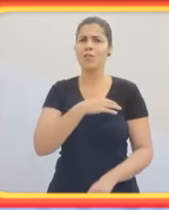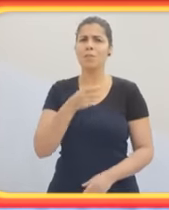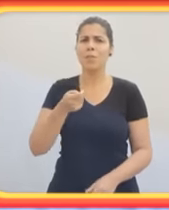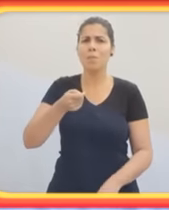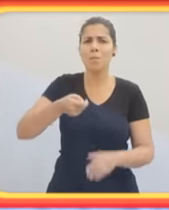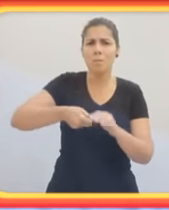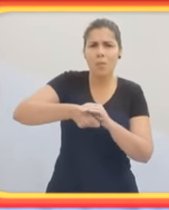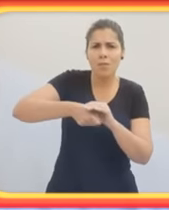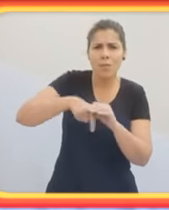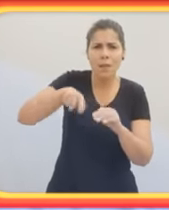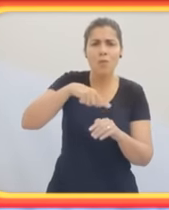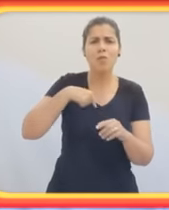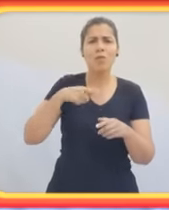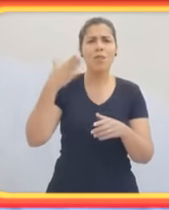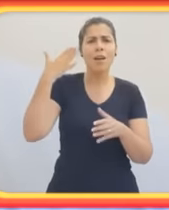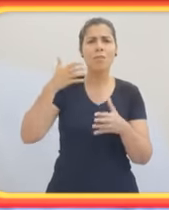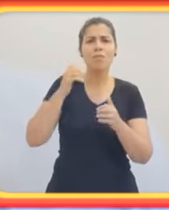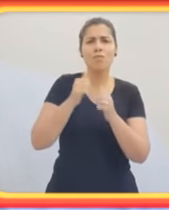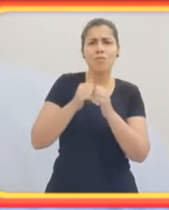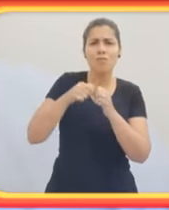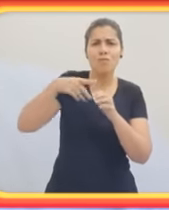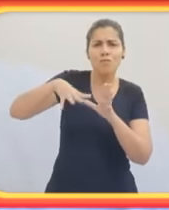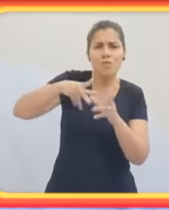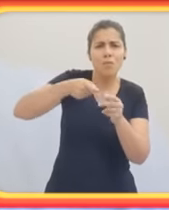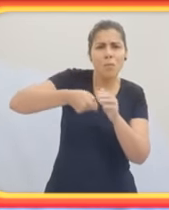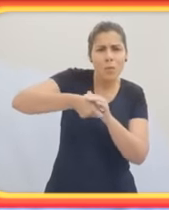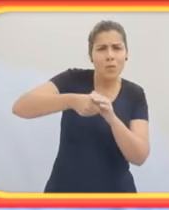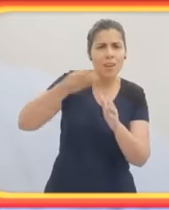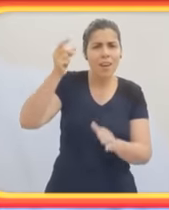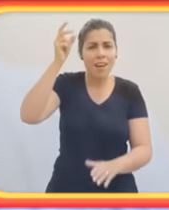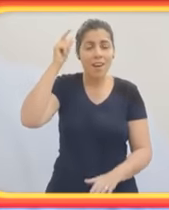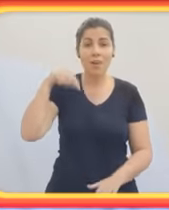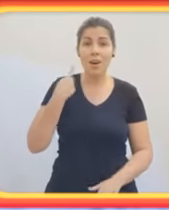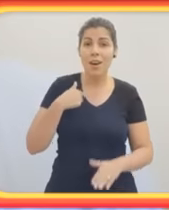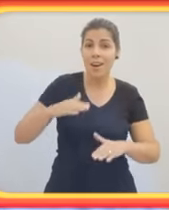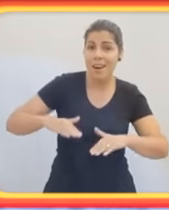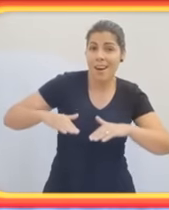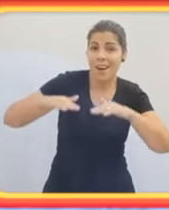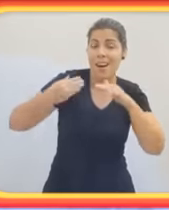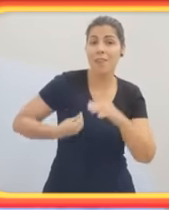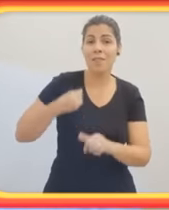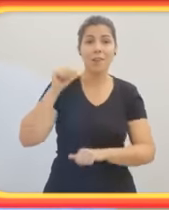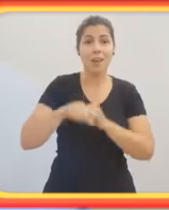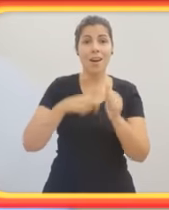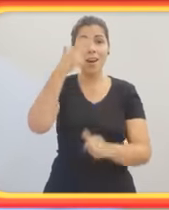botão. Nós éramos todos botões antigamente. Aí nós crescemos,